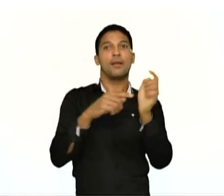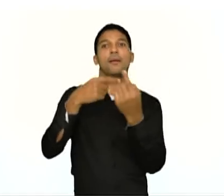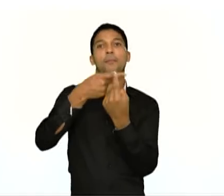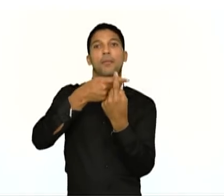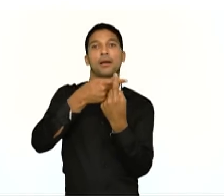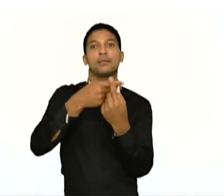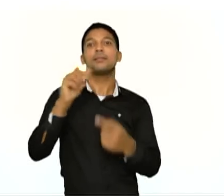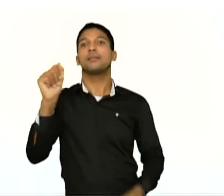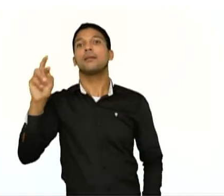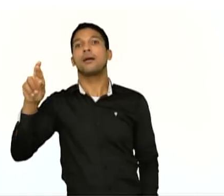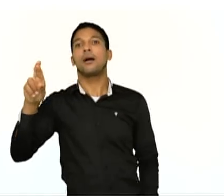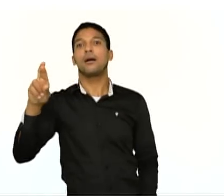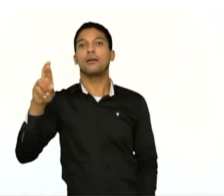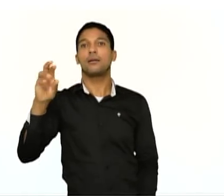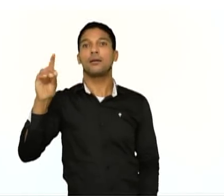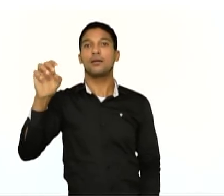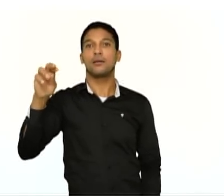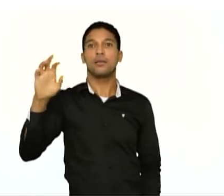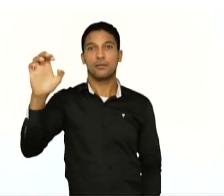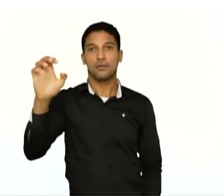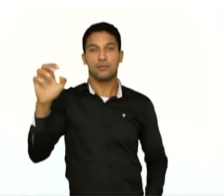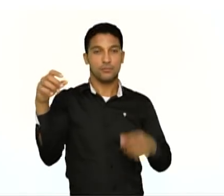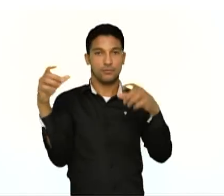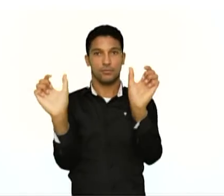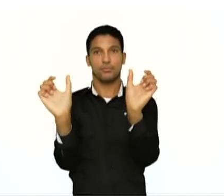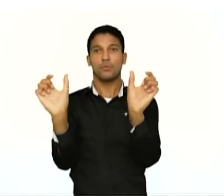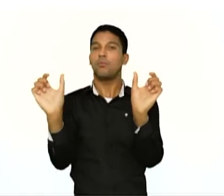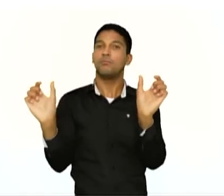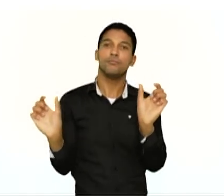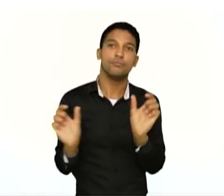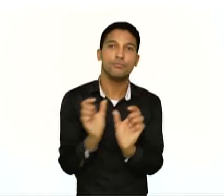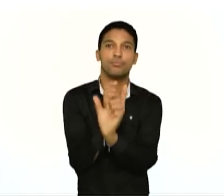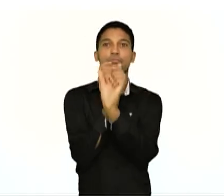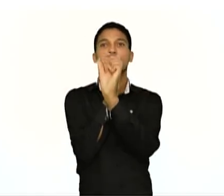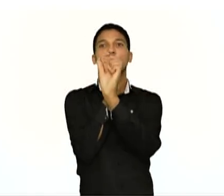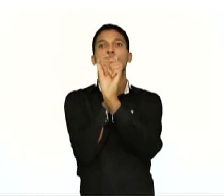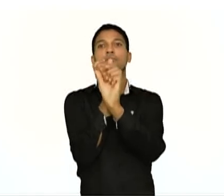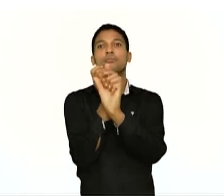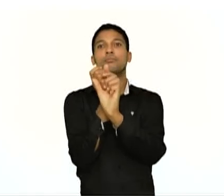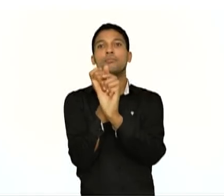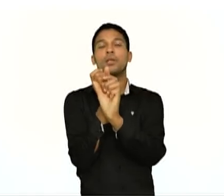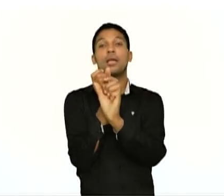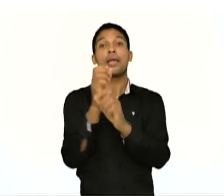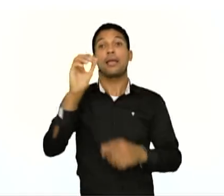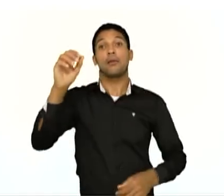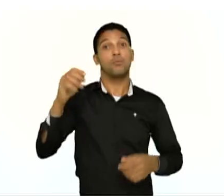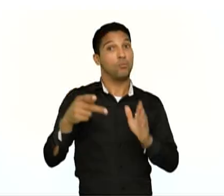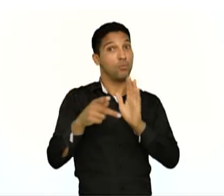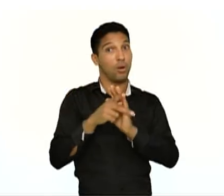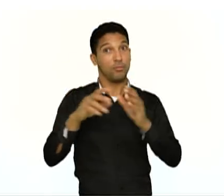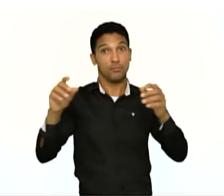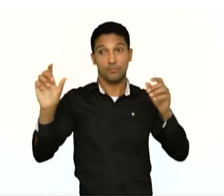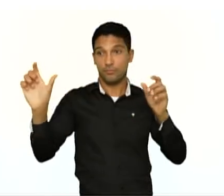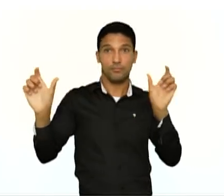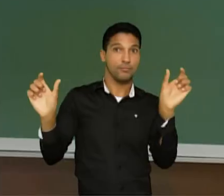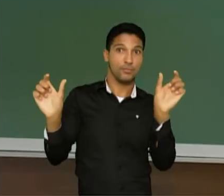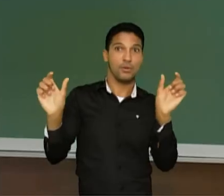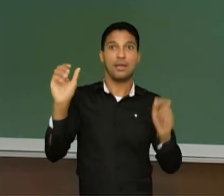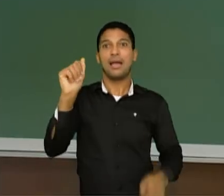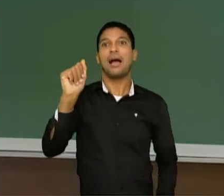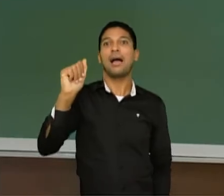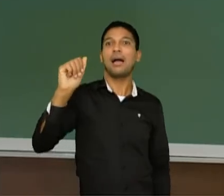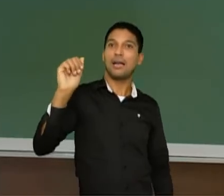palavra ardente. Só que no momento que eu vou fazer essa composição de duas outras palavras por aglutinação, eu elimino um dos